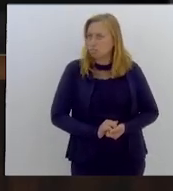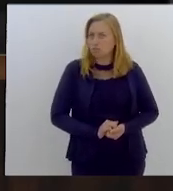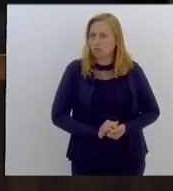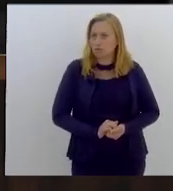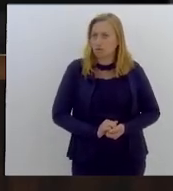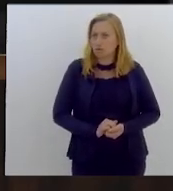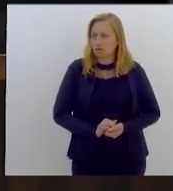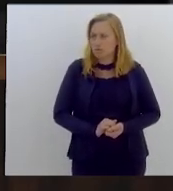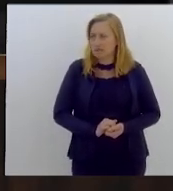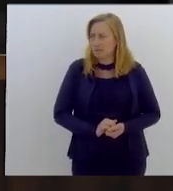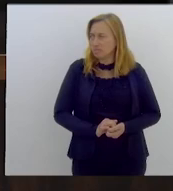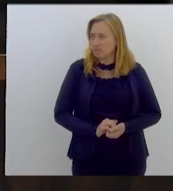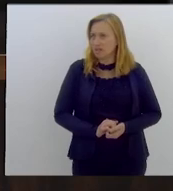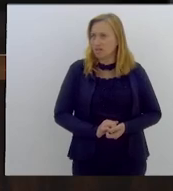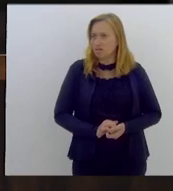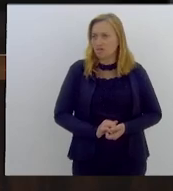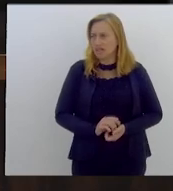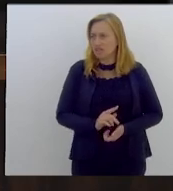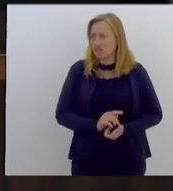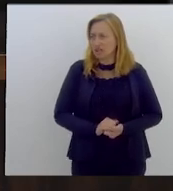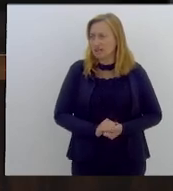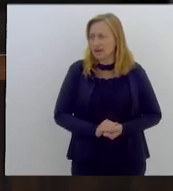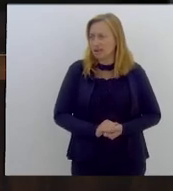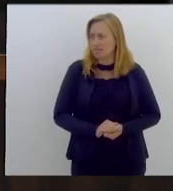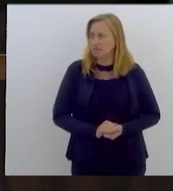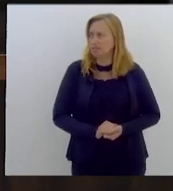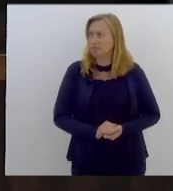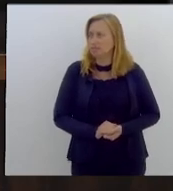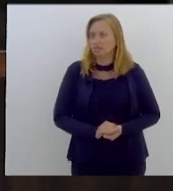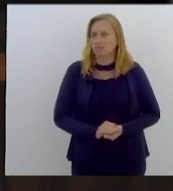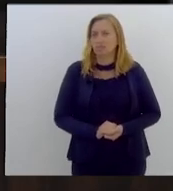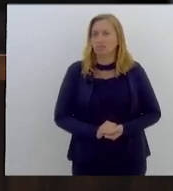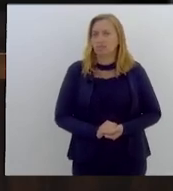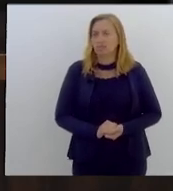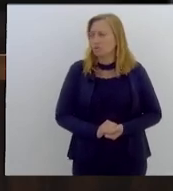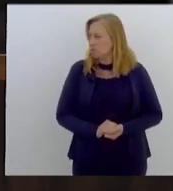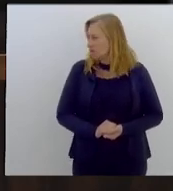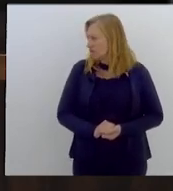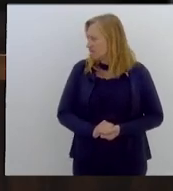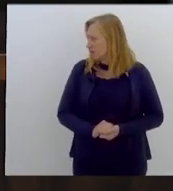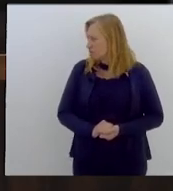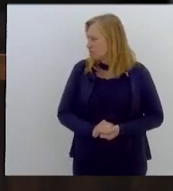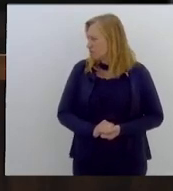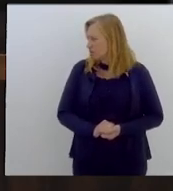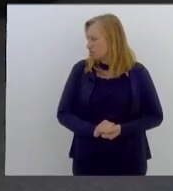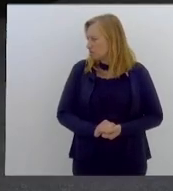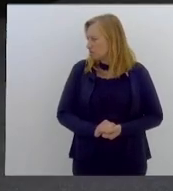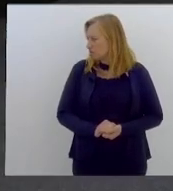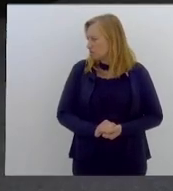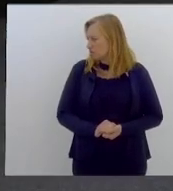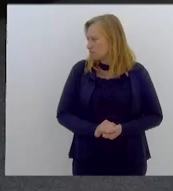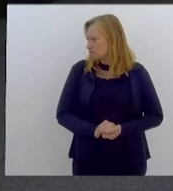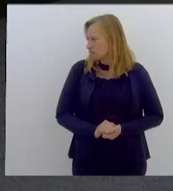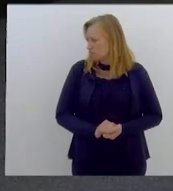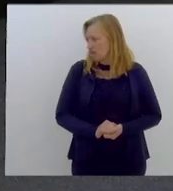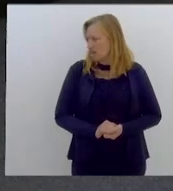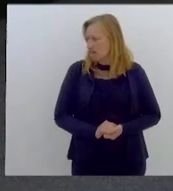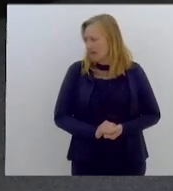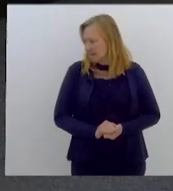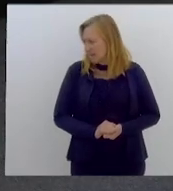Era. Até 80. Mas senão o projeto vai sair de pau. Presidente, por que não telefona